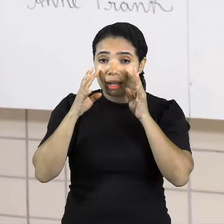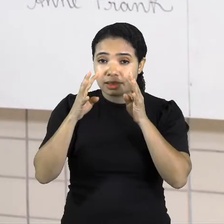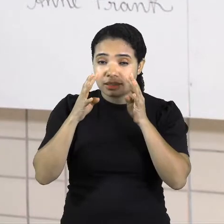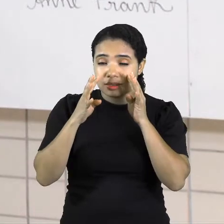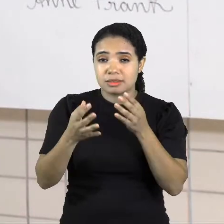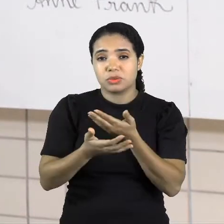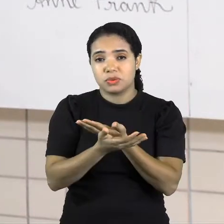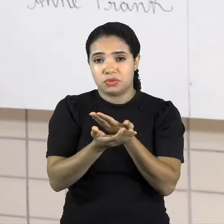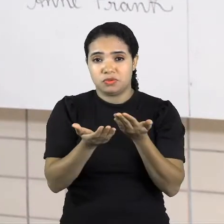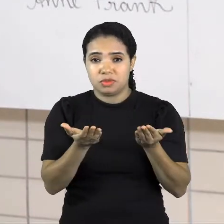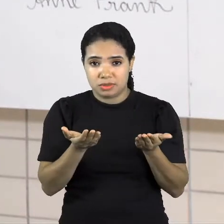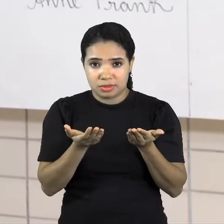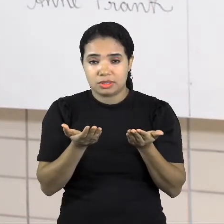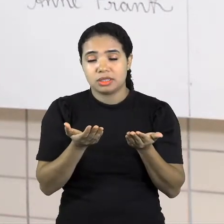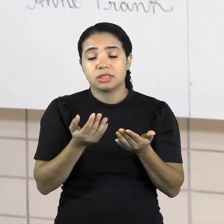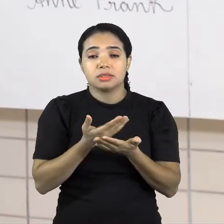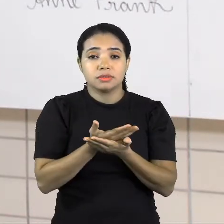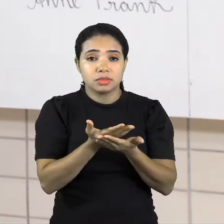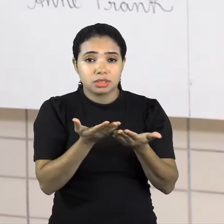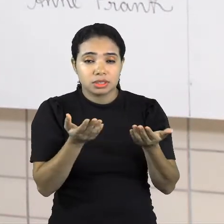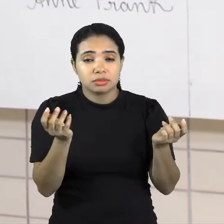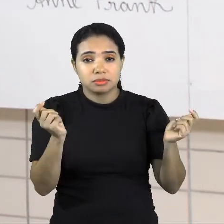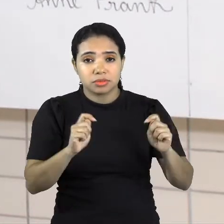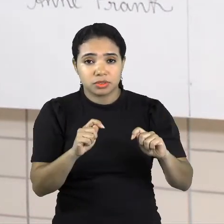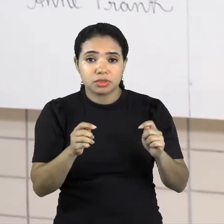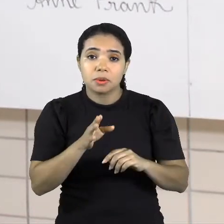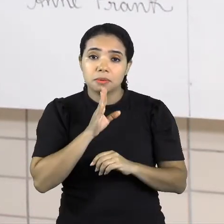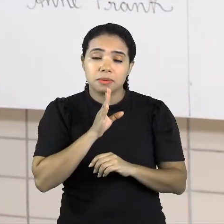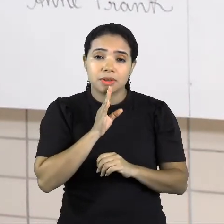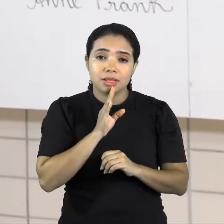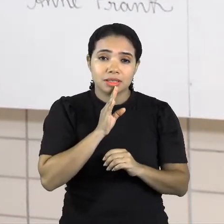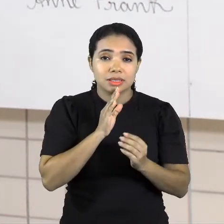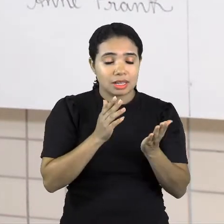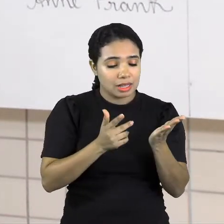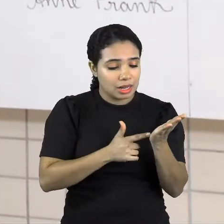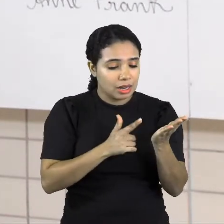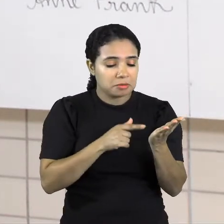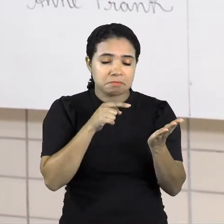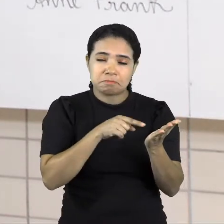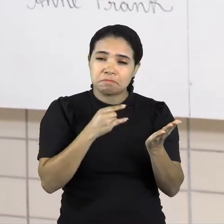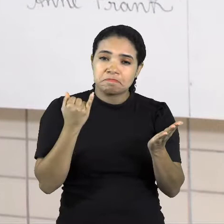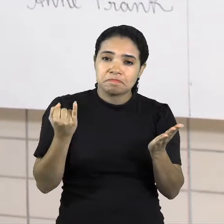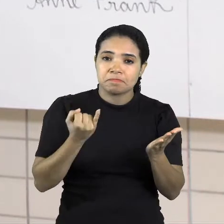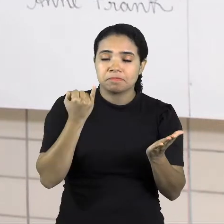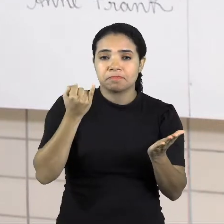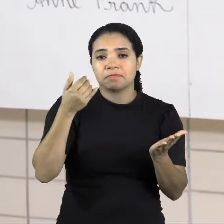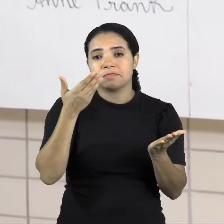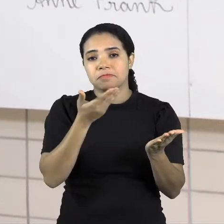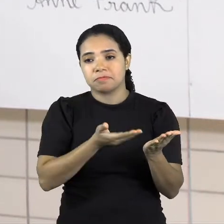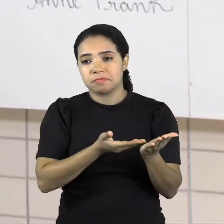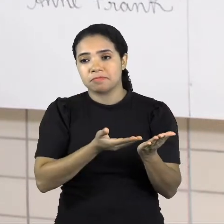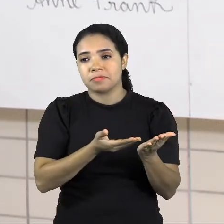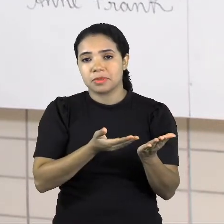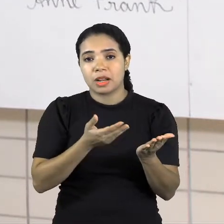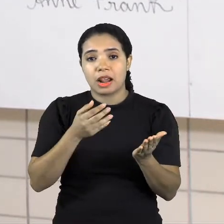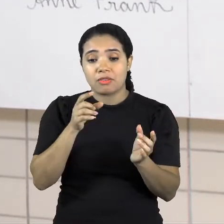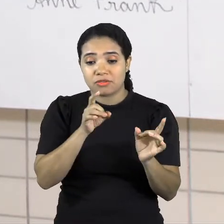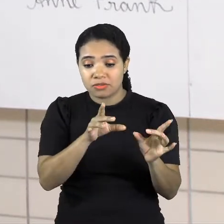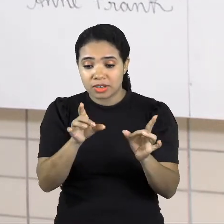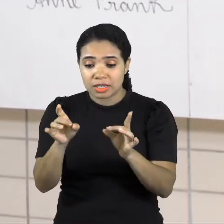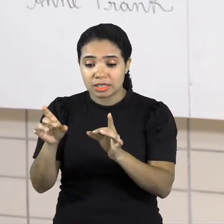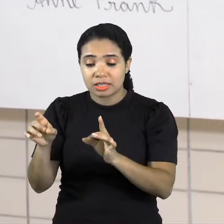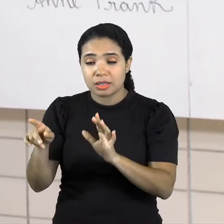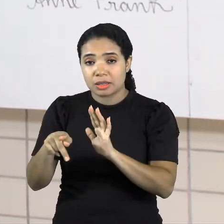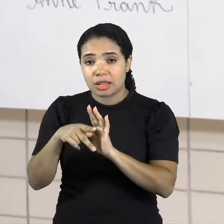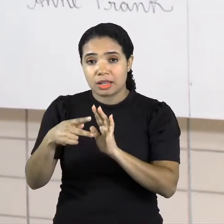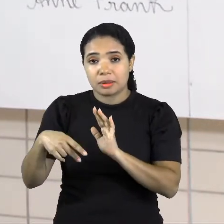atenção e vocês vão poder conhecer essa grande obra, né? Que vejam só o tanto que ela vendeu aqui, foi